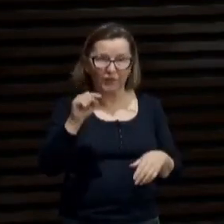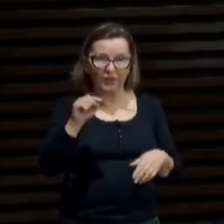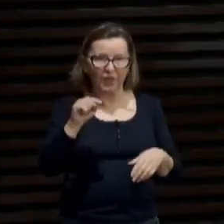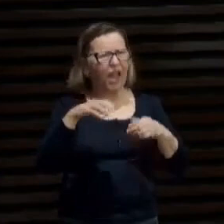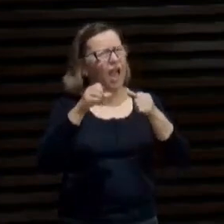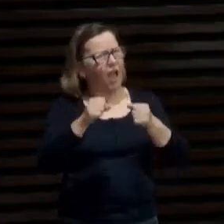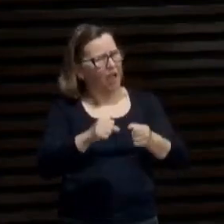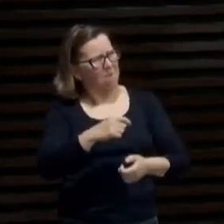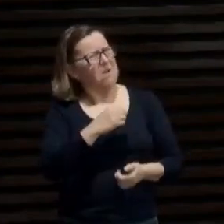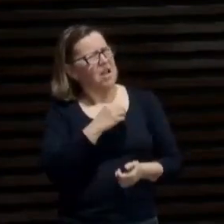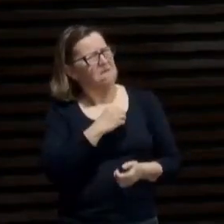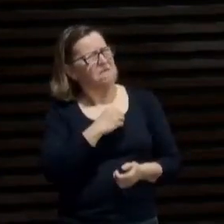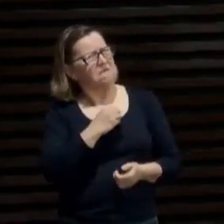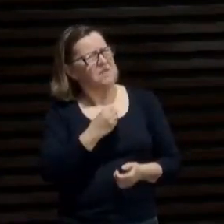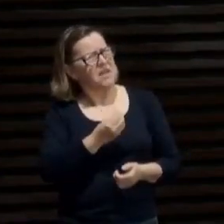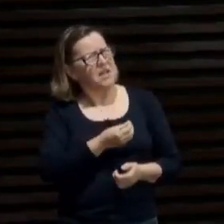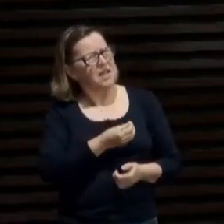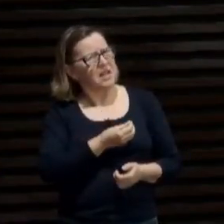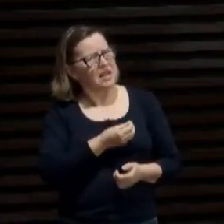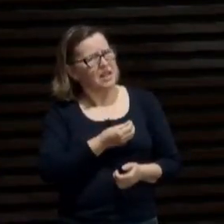pecado e ainda assim ser alegre.